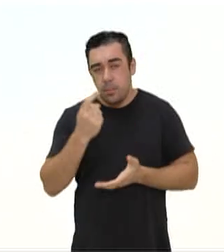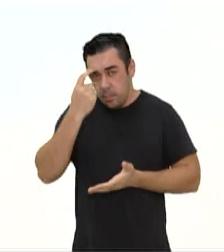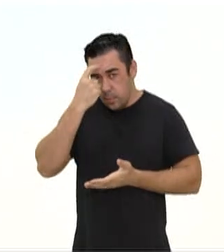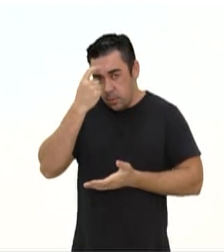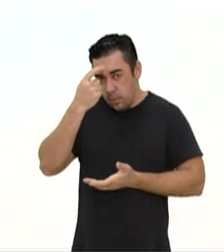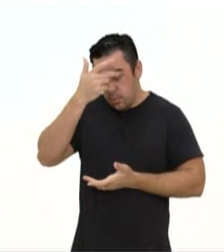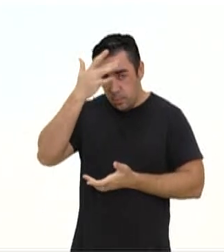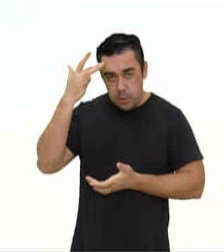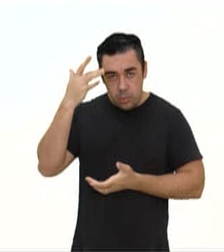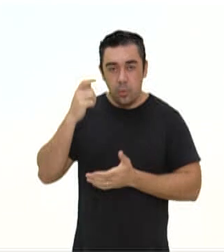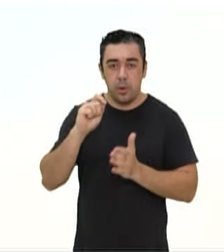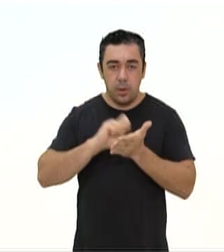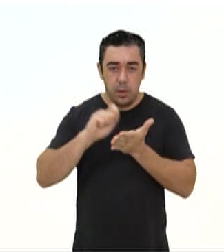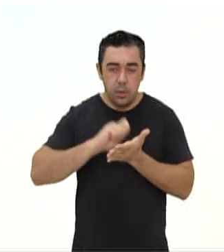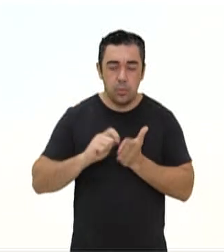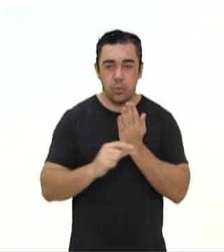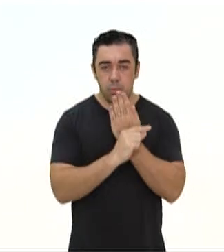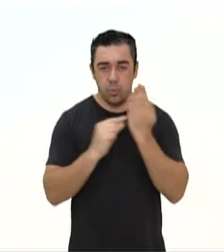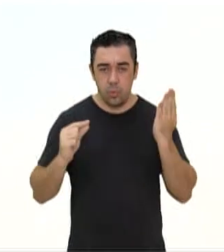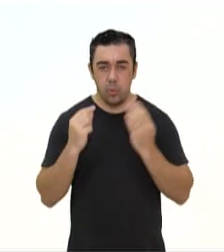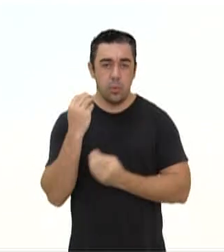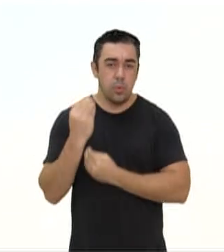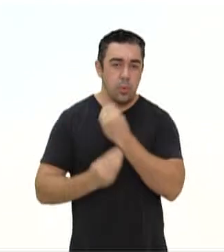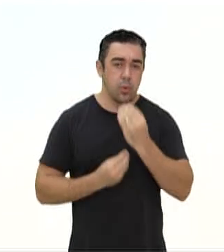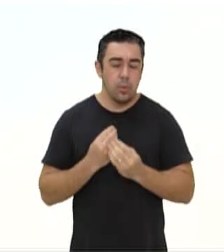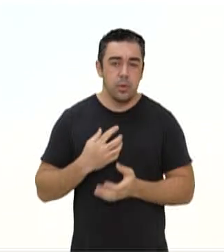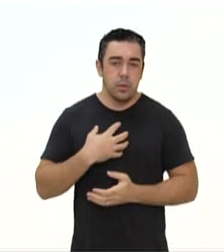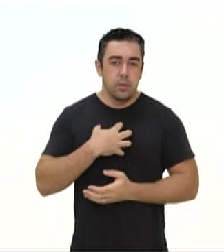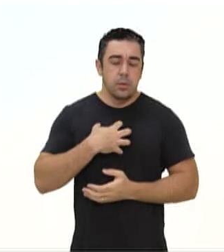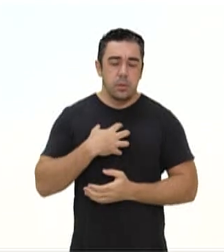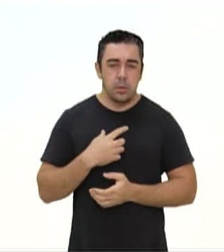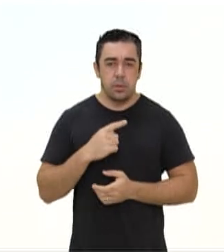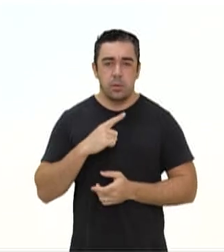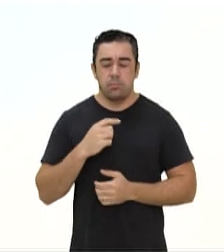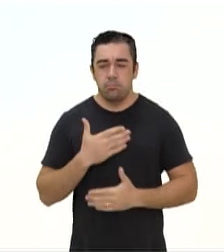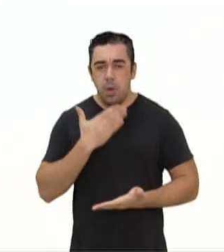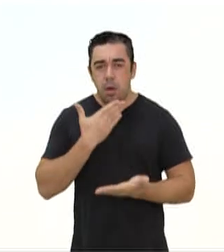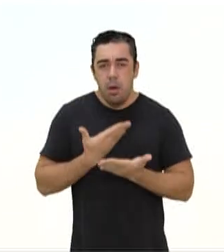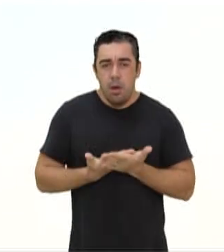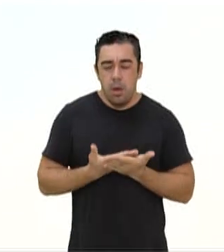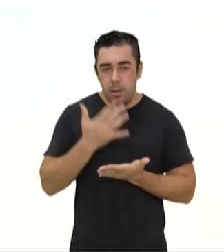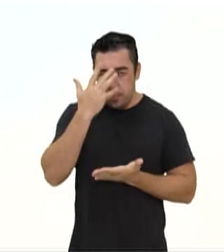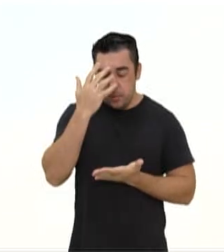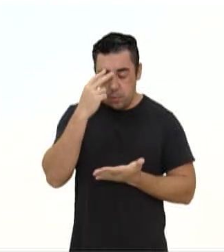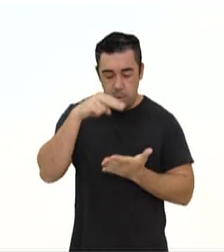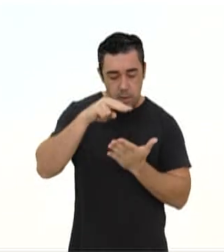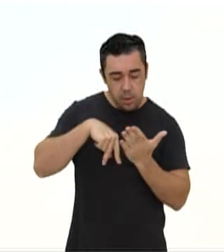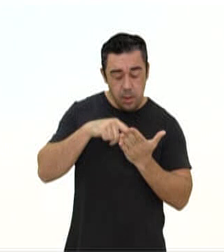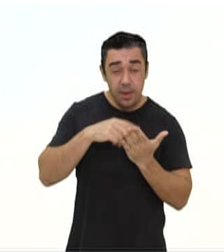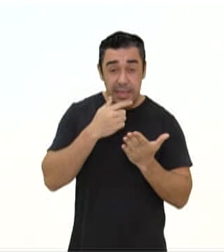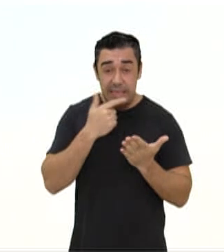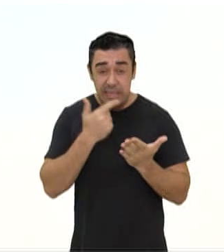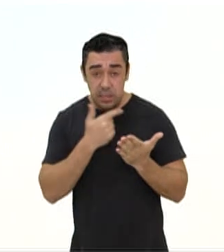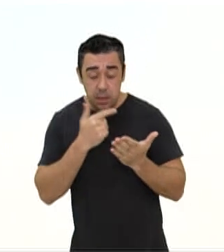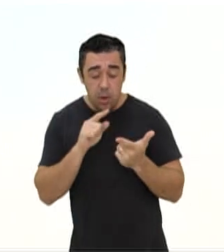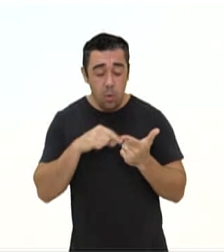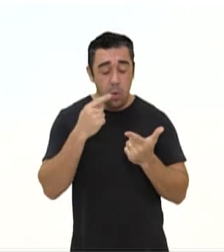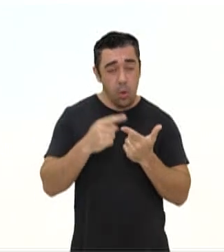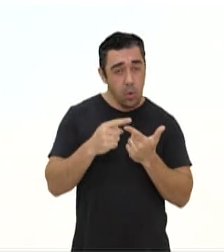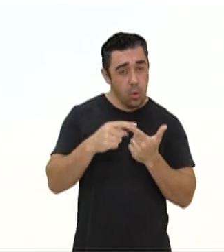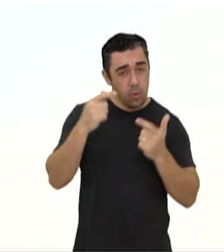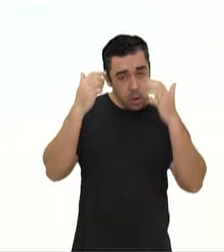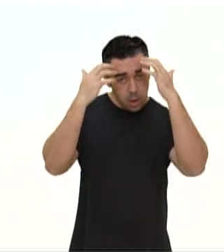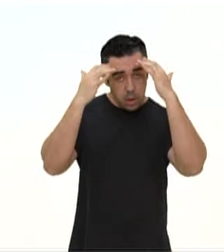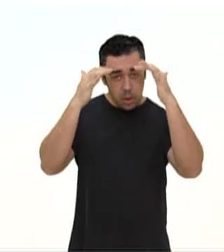da pessoa que escreve, a fim de comover, surpreender, fazer o leitor rir ou refletir